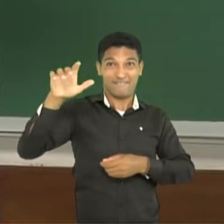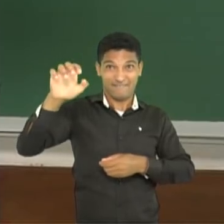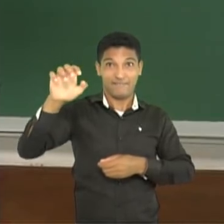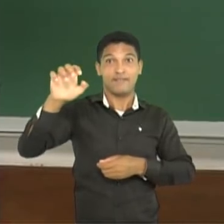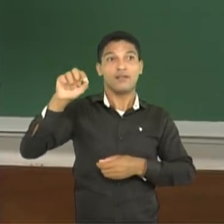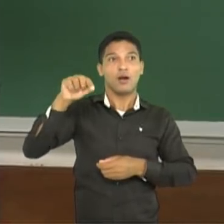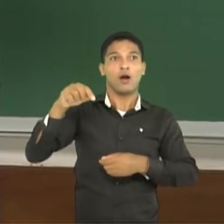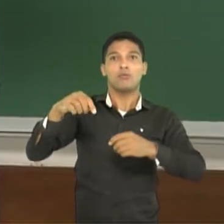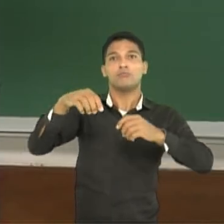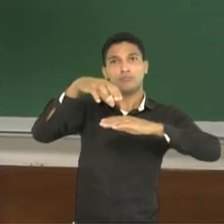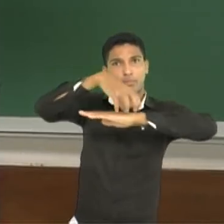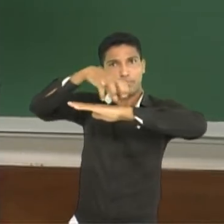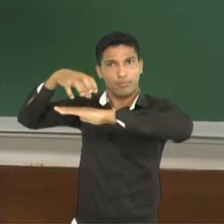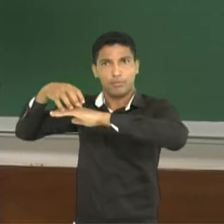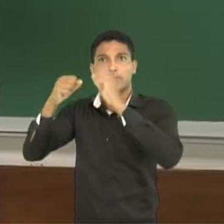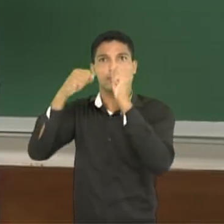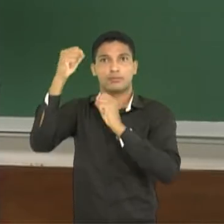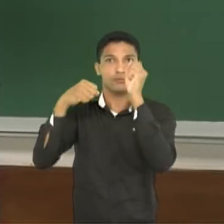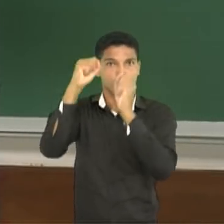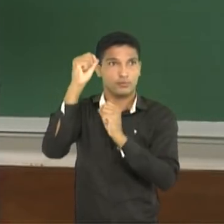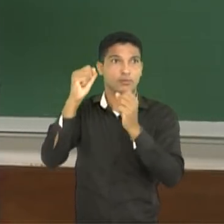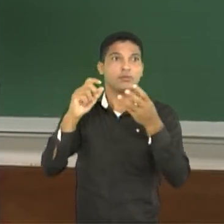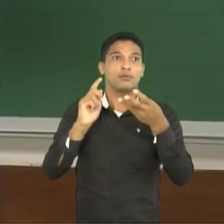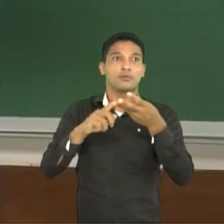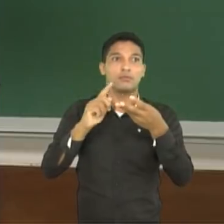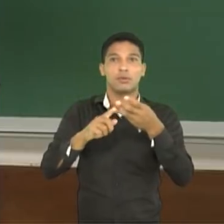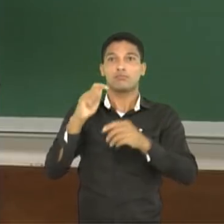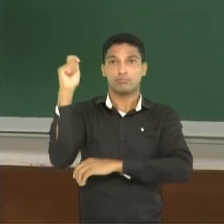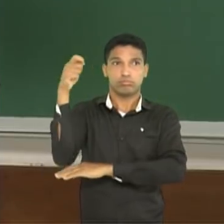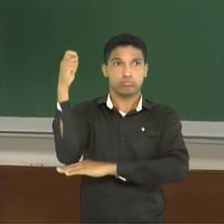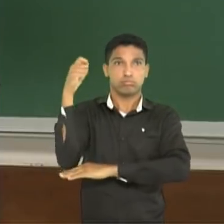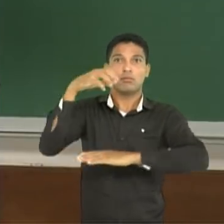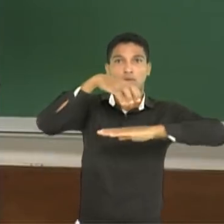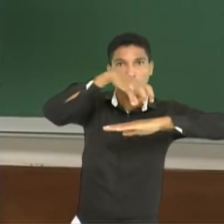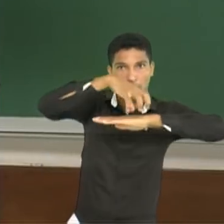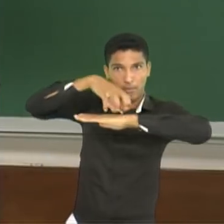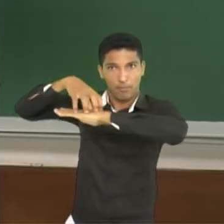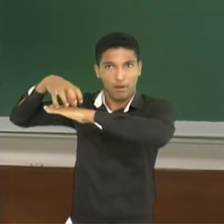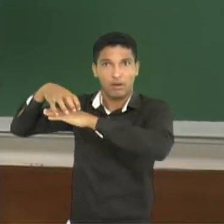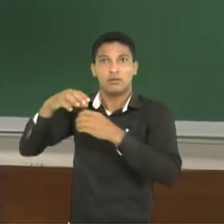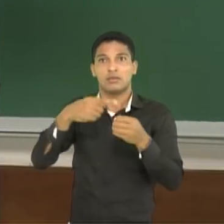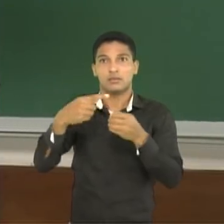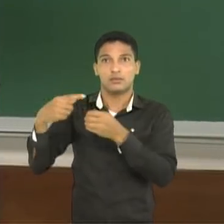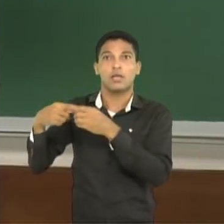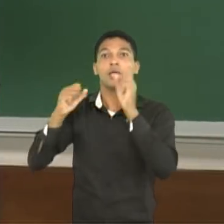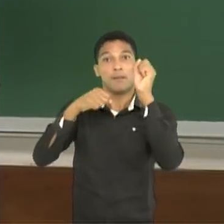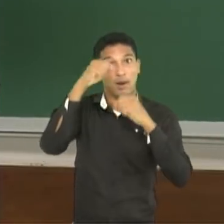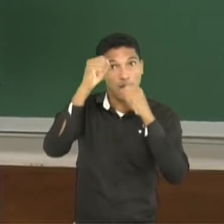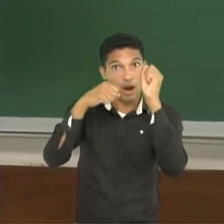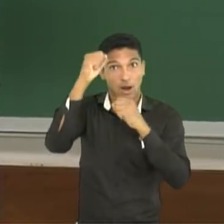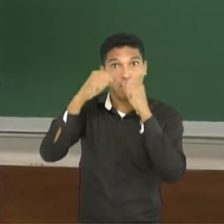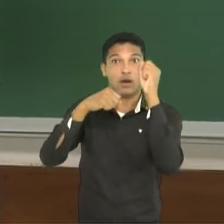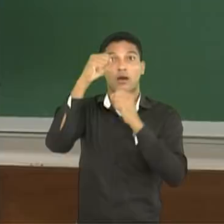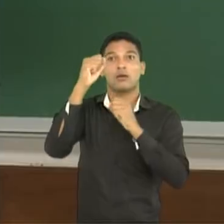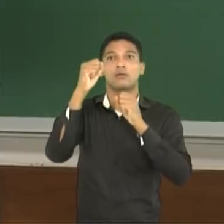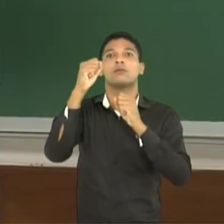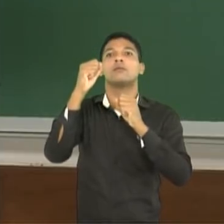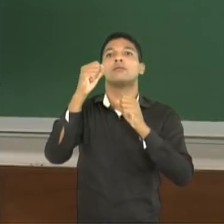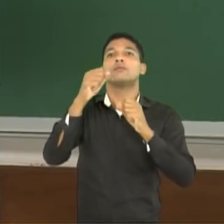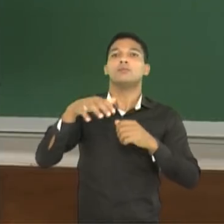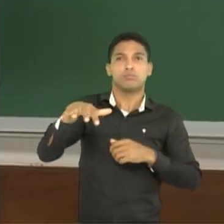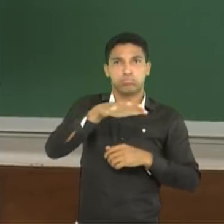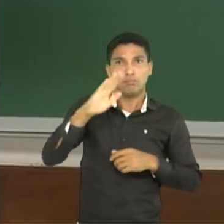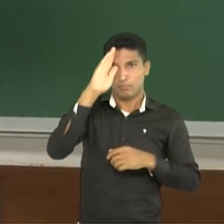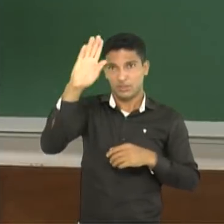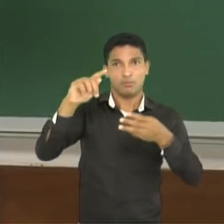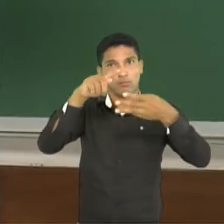de concentração industrial. Pode ser que vocês tenham anotado outros ali dos que a gente falou, mas esses são os principais,